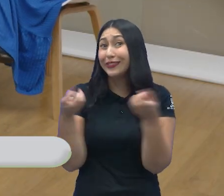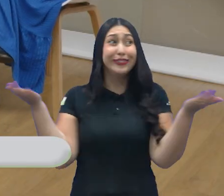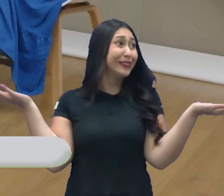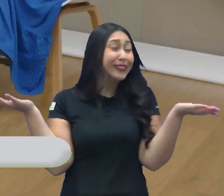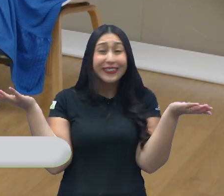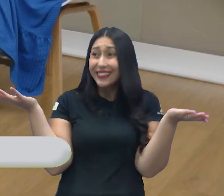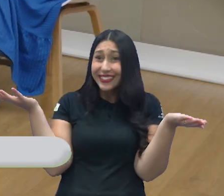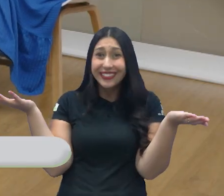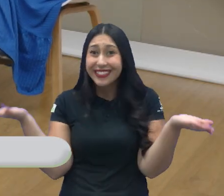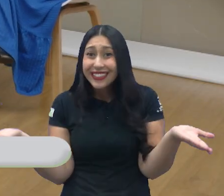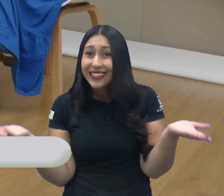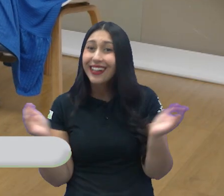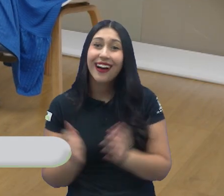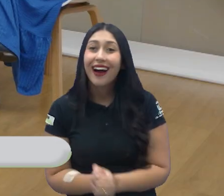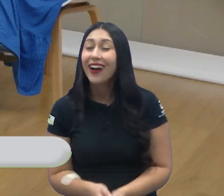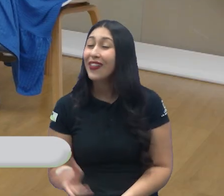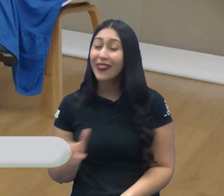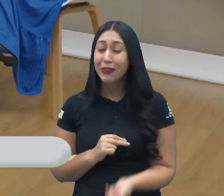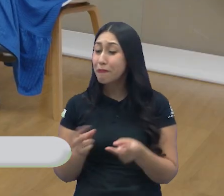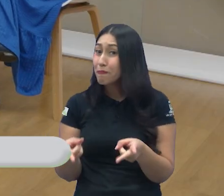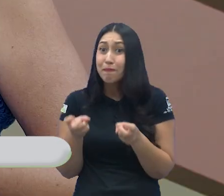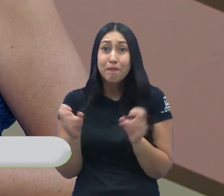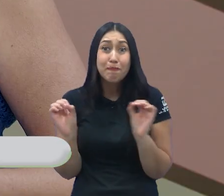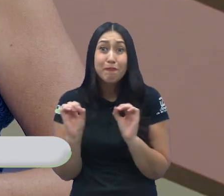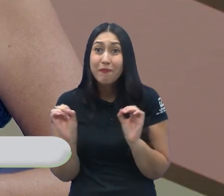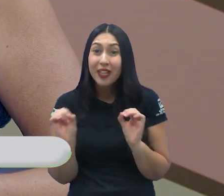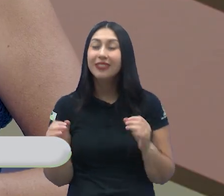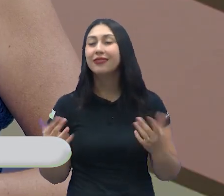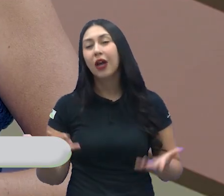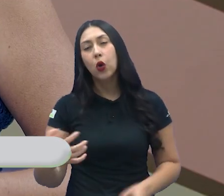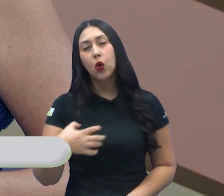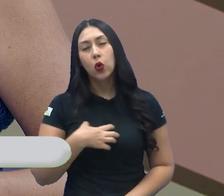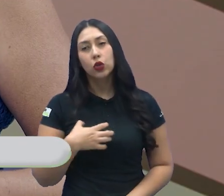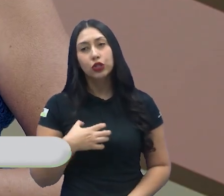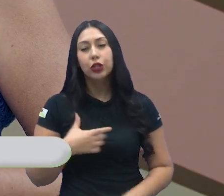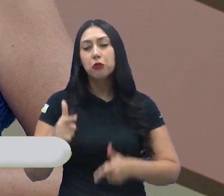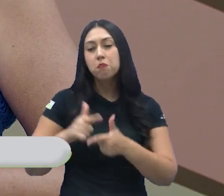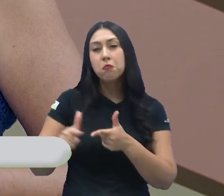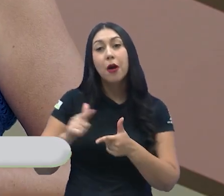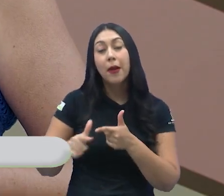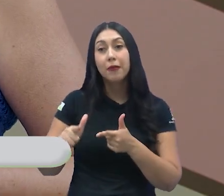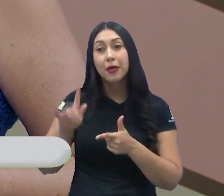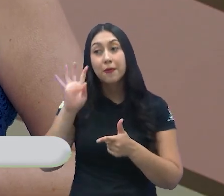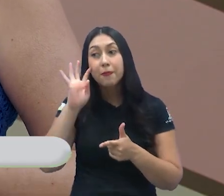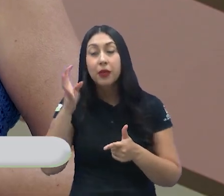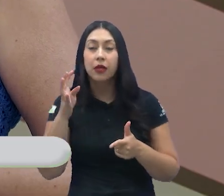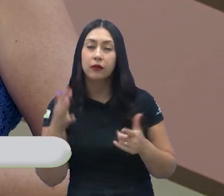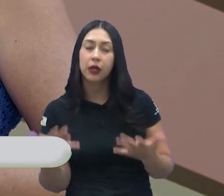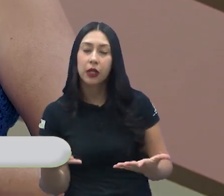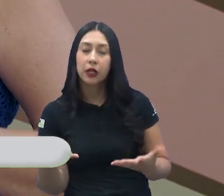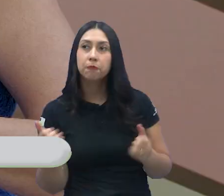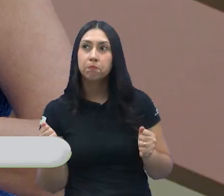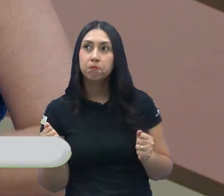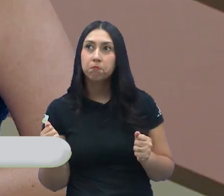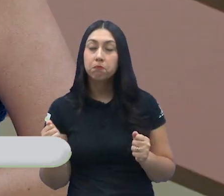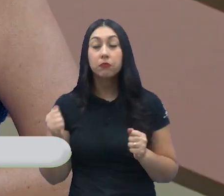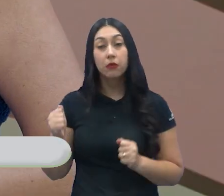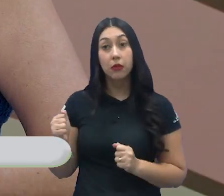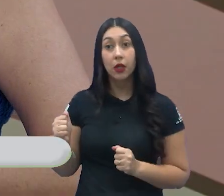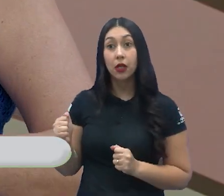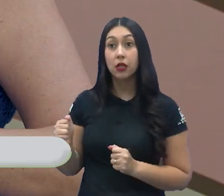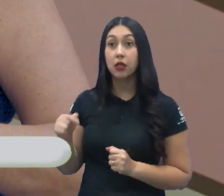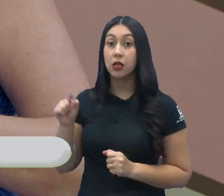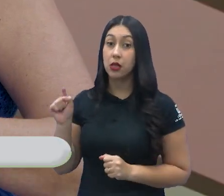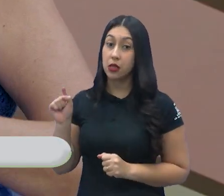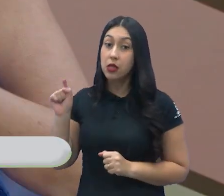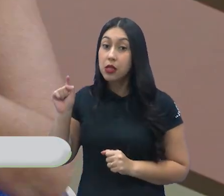Ótimo. Nossa, eu nem vi. E essa é a forma dele lidar com os problemas. Enquanto o colérico tem essa proatividade,